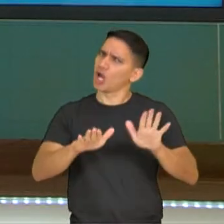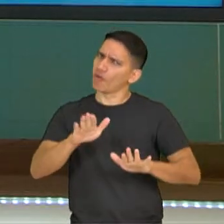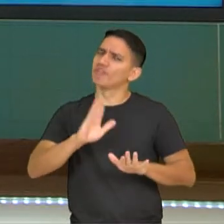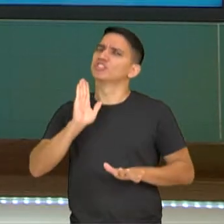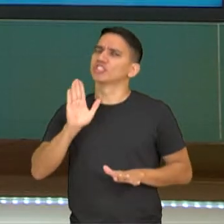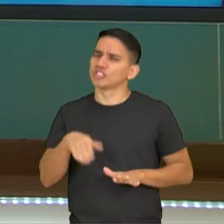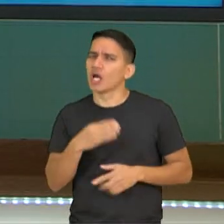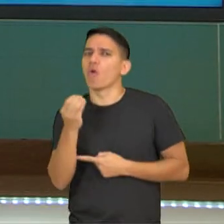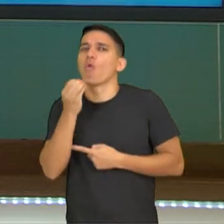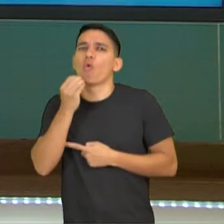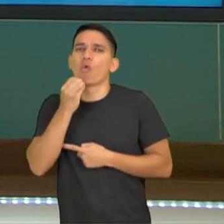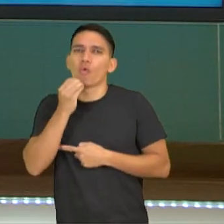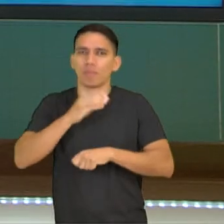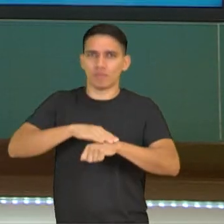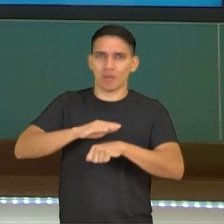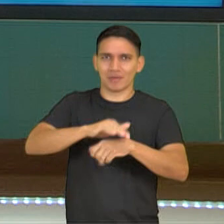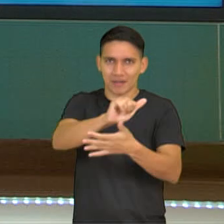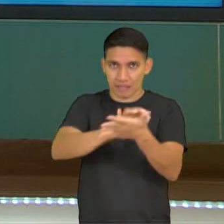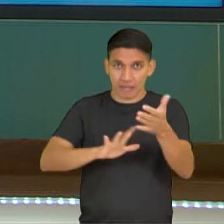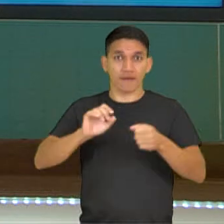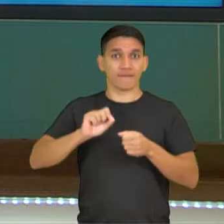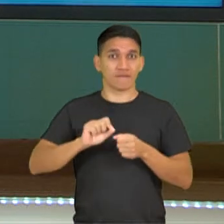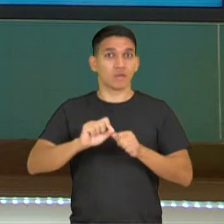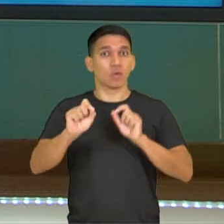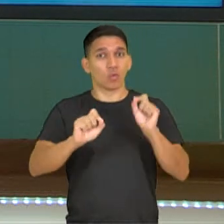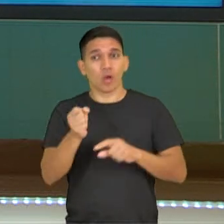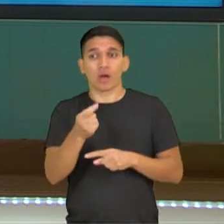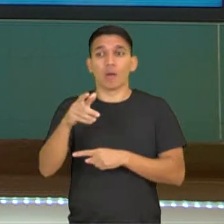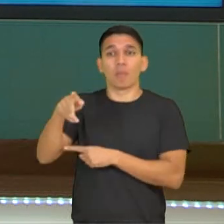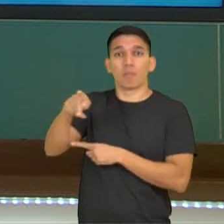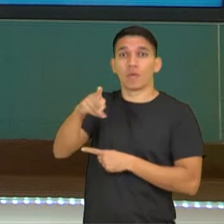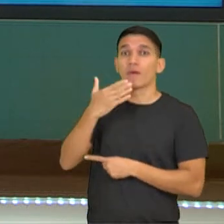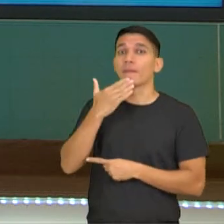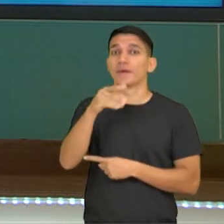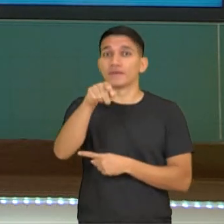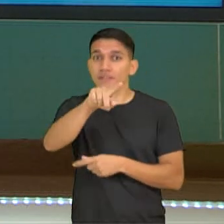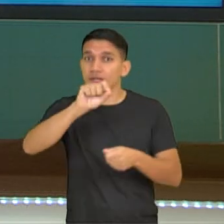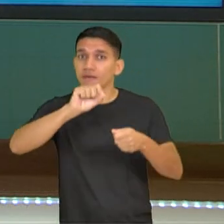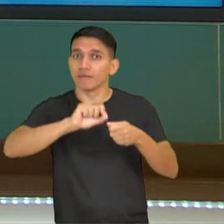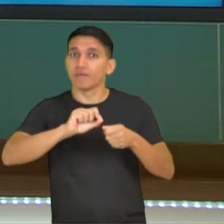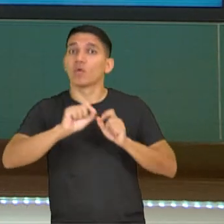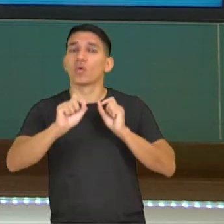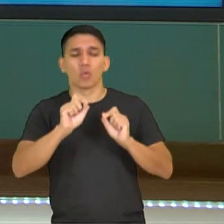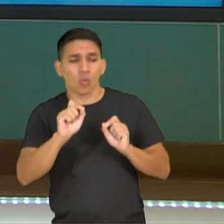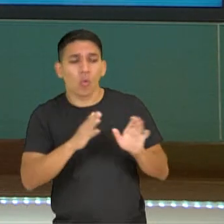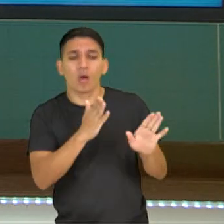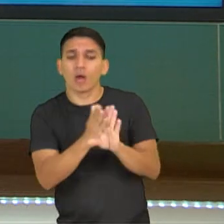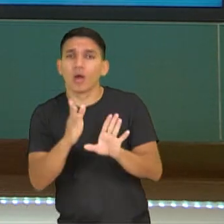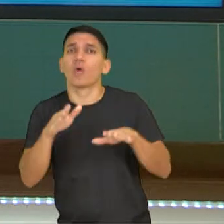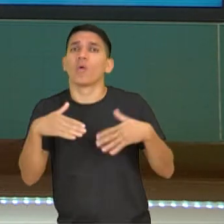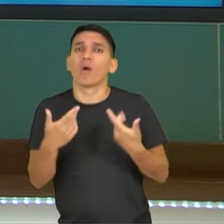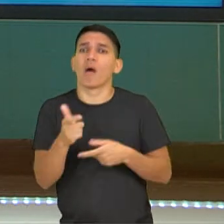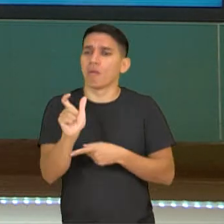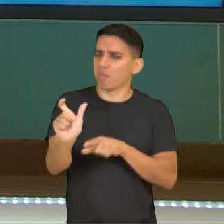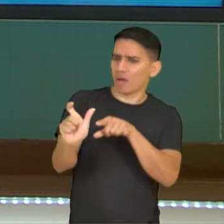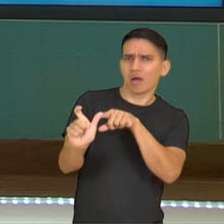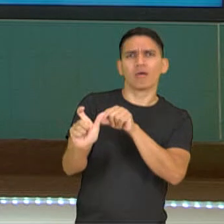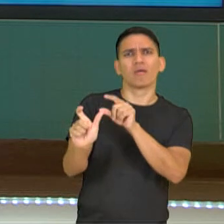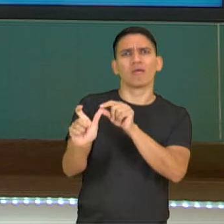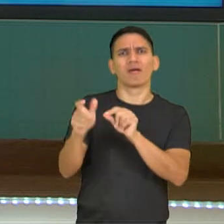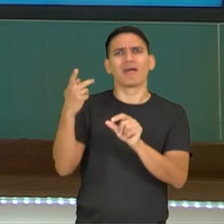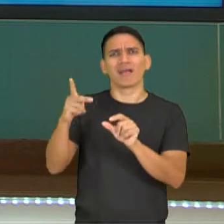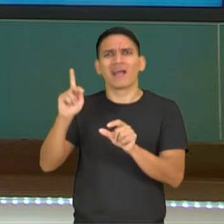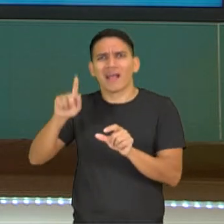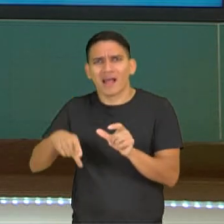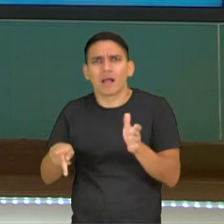a oportunidade de fazer atividades nas quais as professoras pediam para vocês descobrir, por exemplo, algumas palavras que são